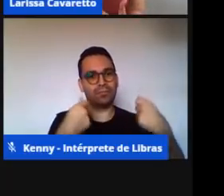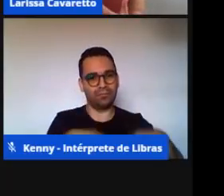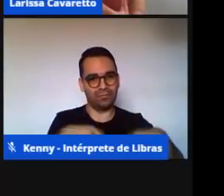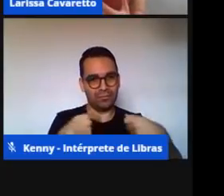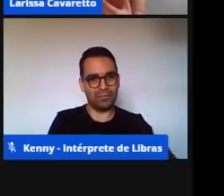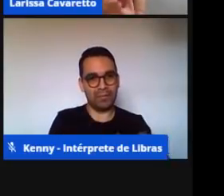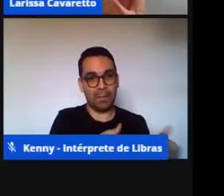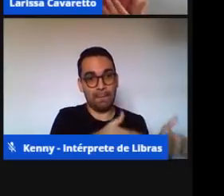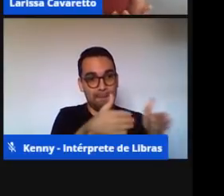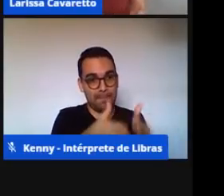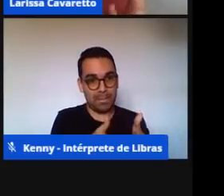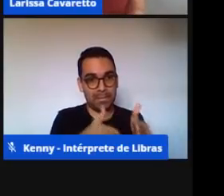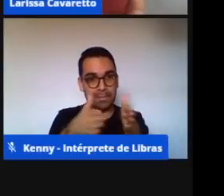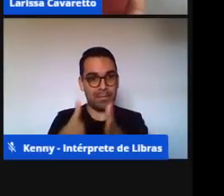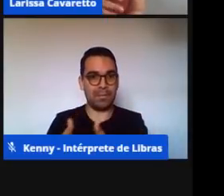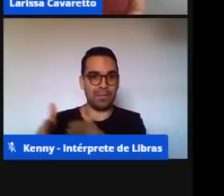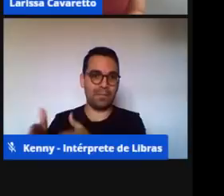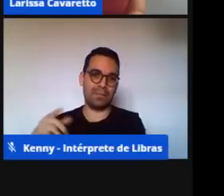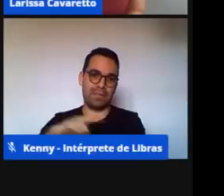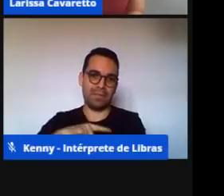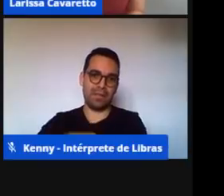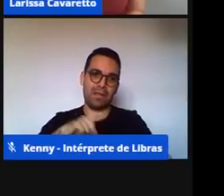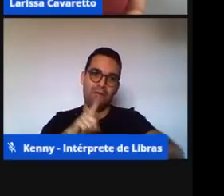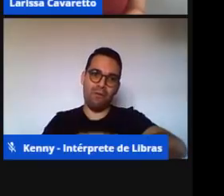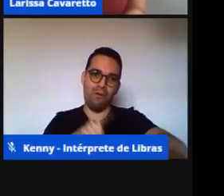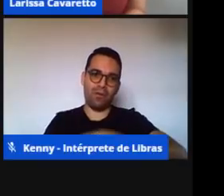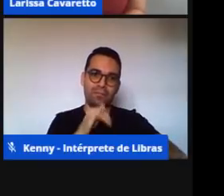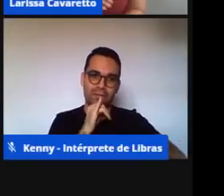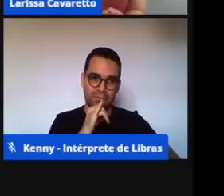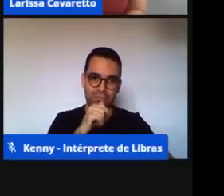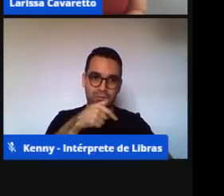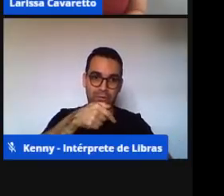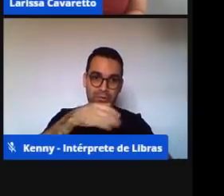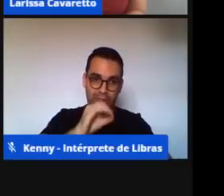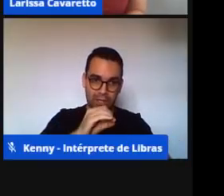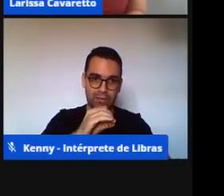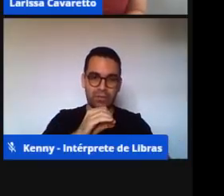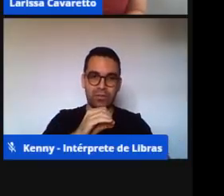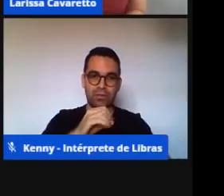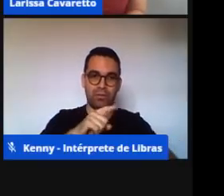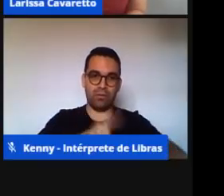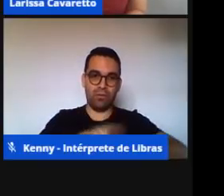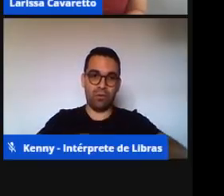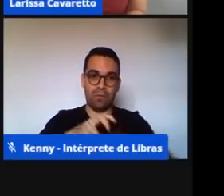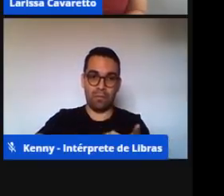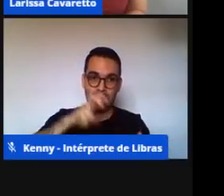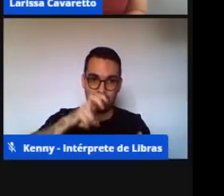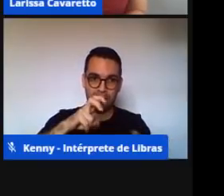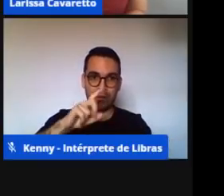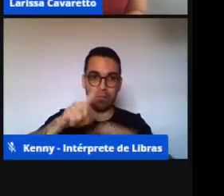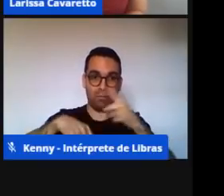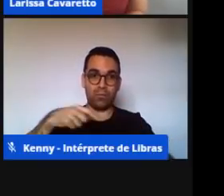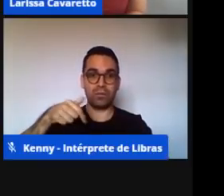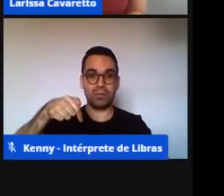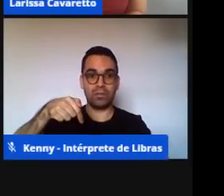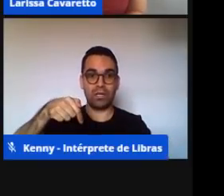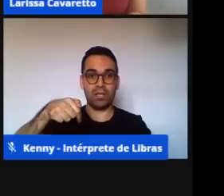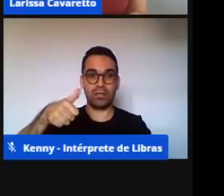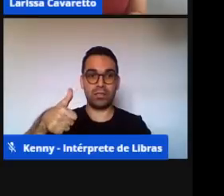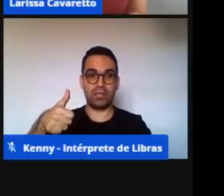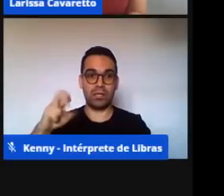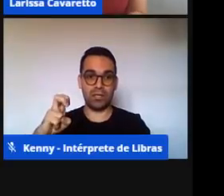escalonamento, às vezes vai até entrar mais tarde, a criança sair mais cedo, para evitar essa questão de aglomeração. Evitar também, gente, o